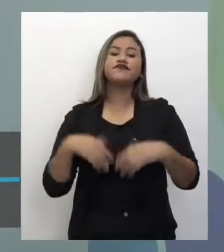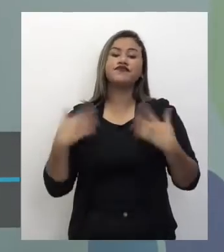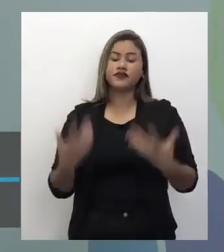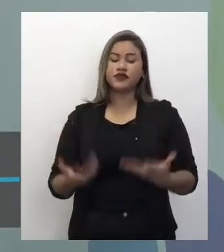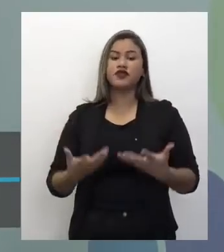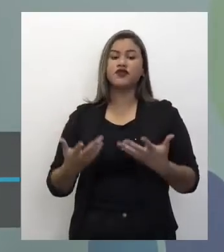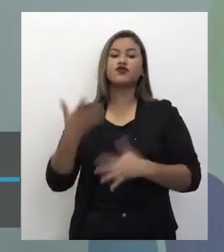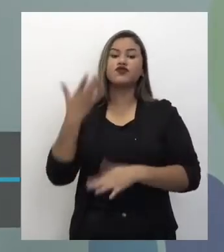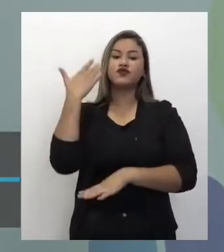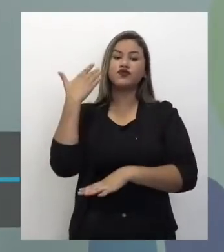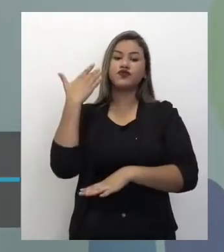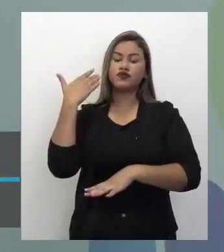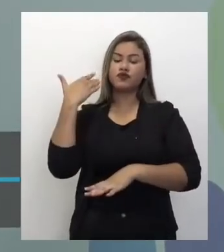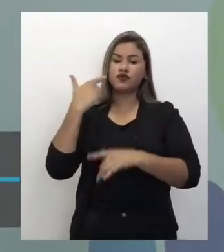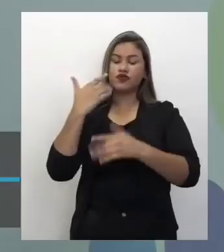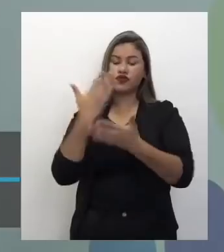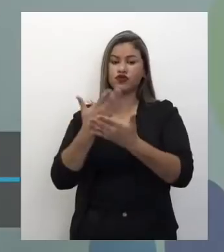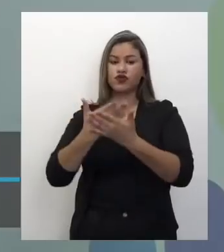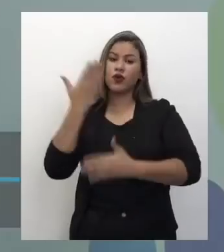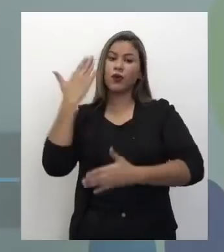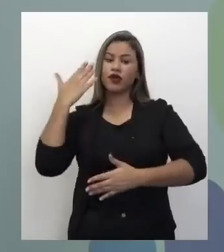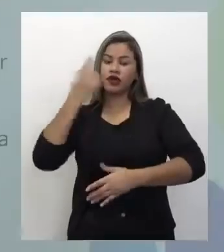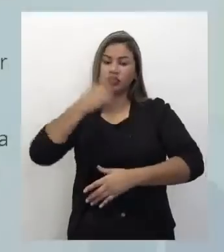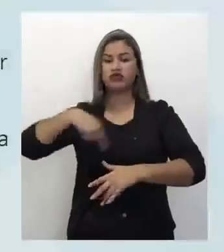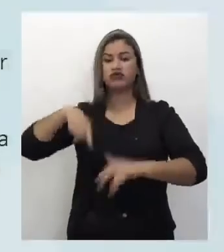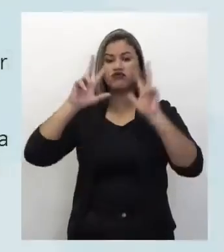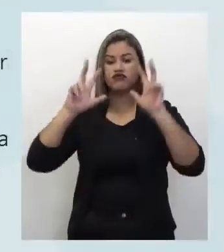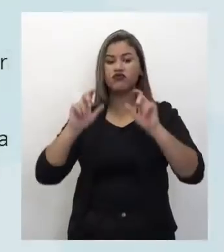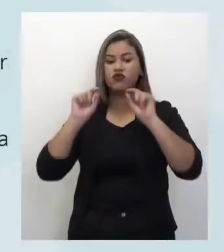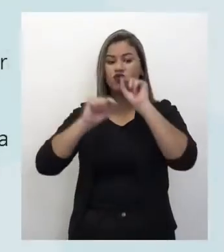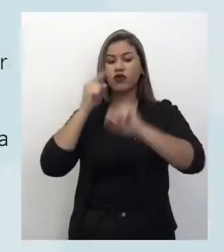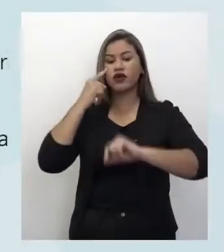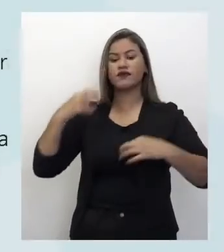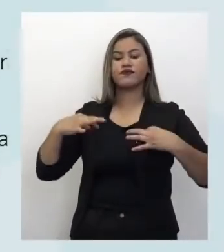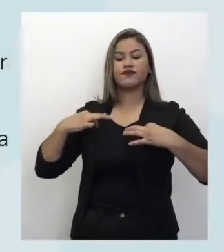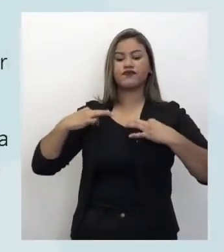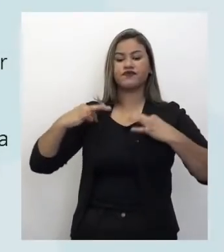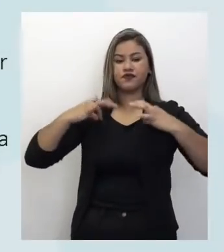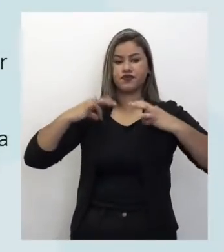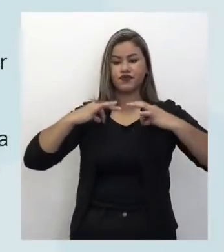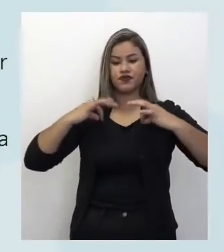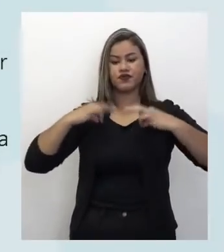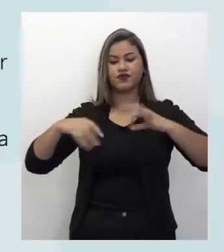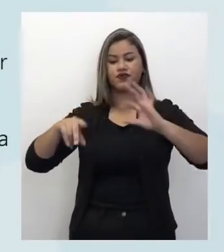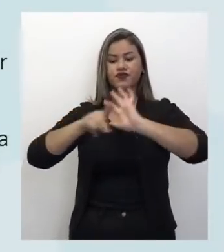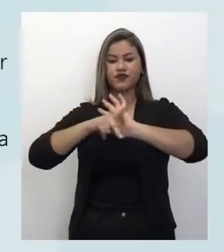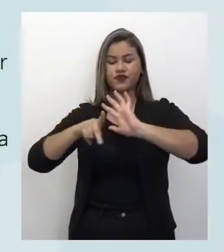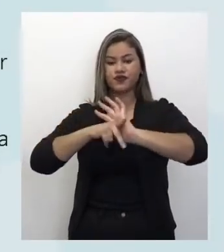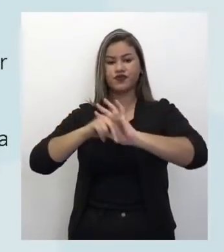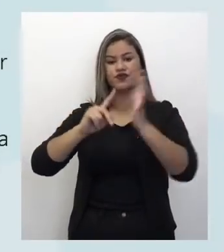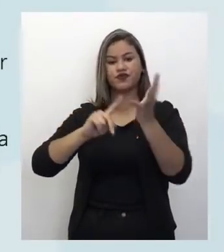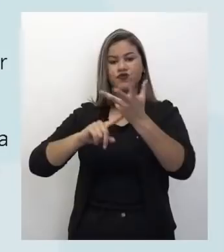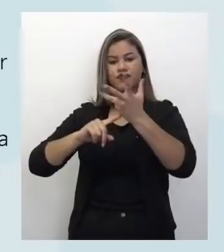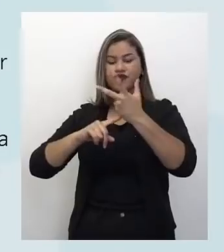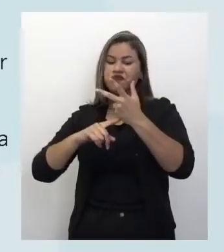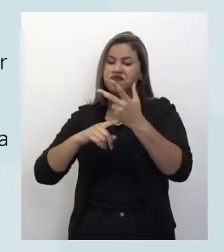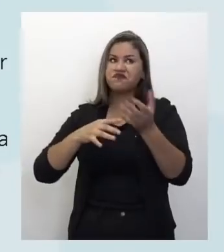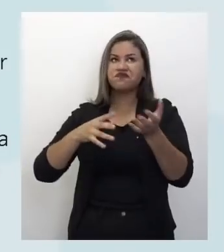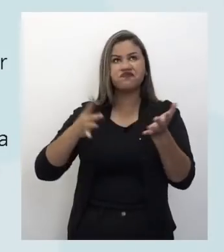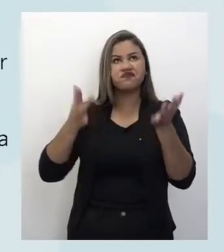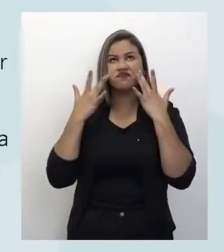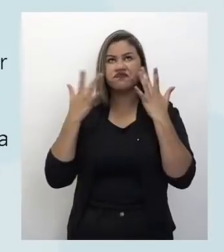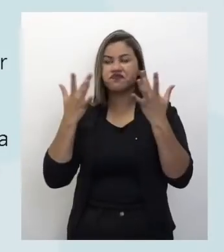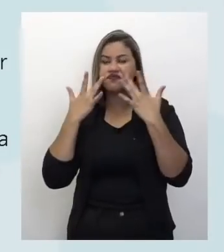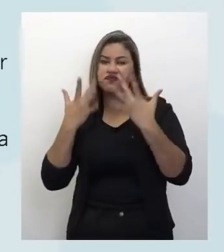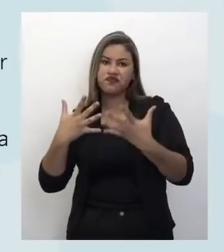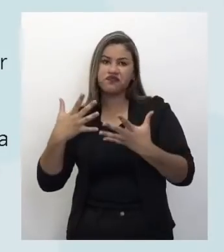também mais pra frente na nossa de teatro. A gente falou sobre o figurino, que é a roupa usada em uma produção artística, que no teatro